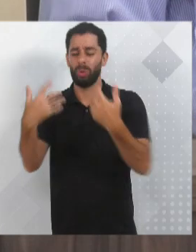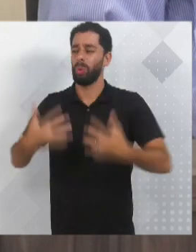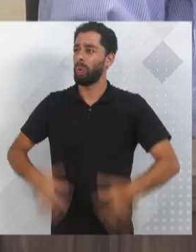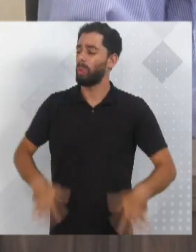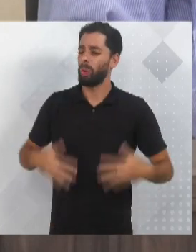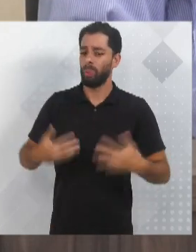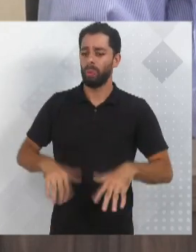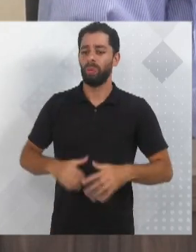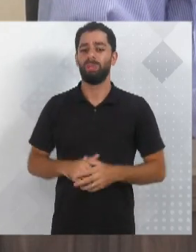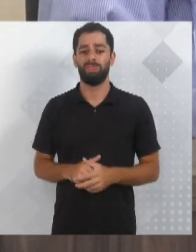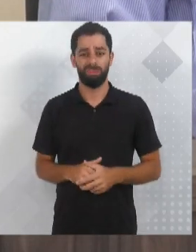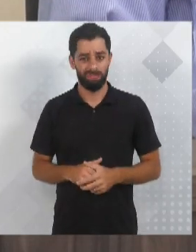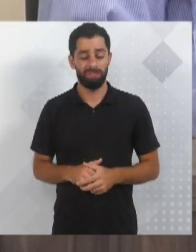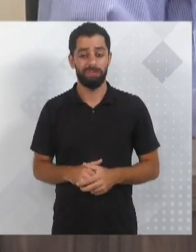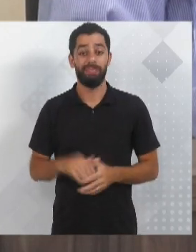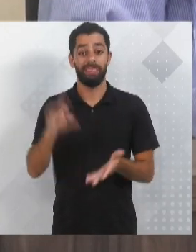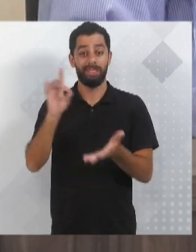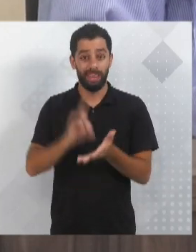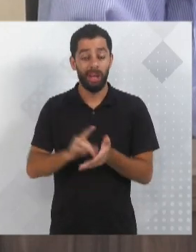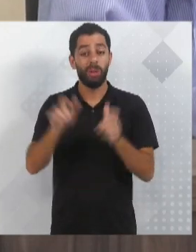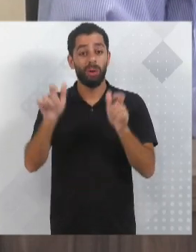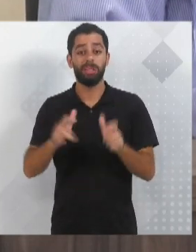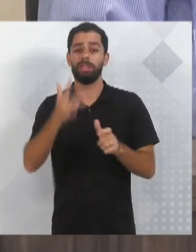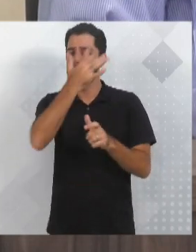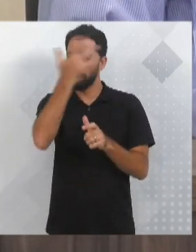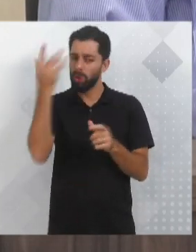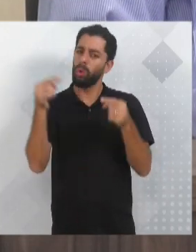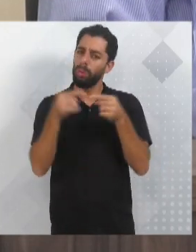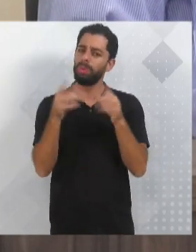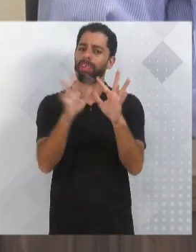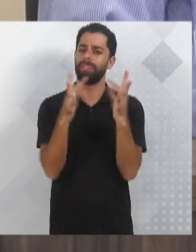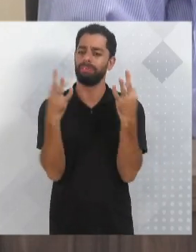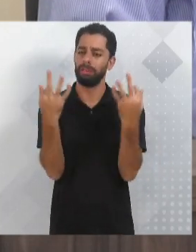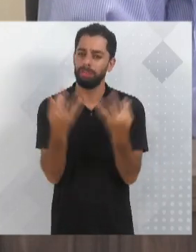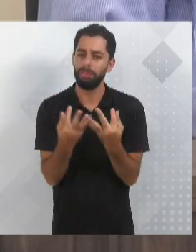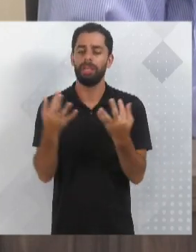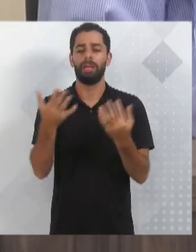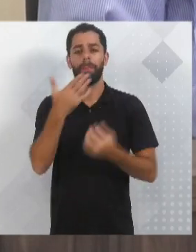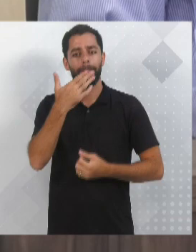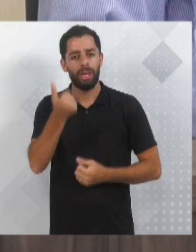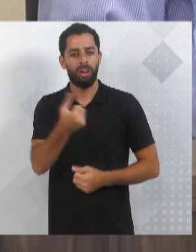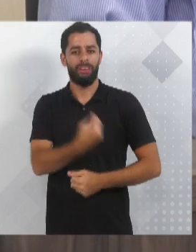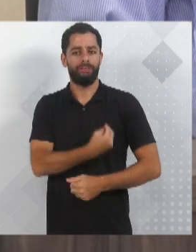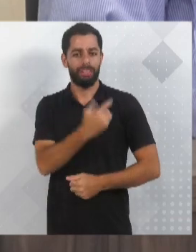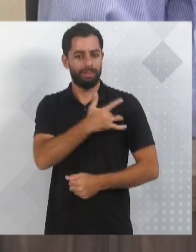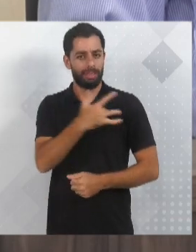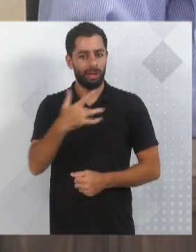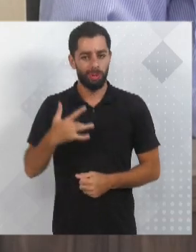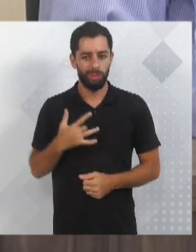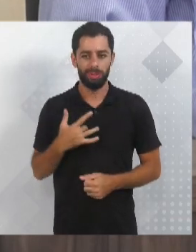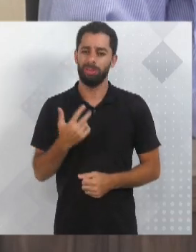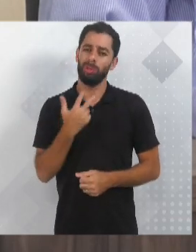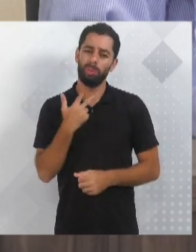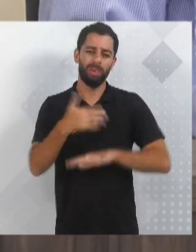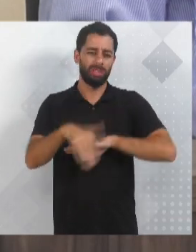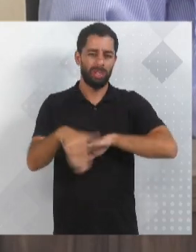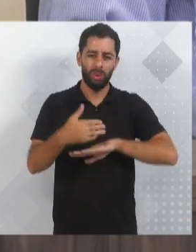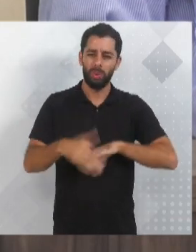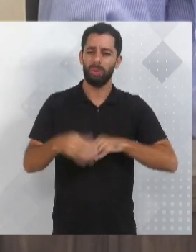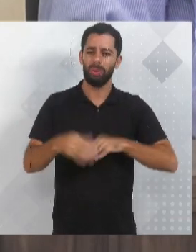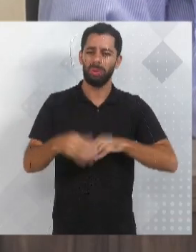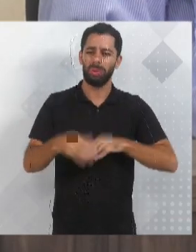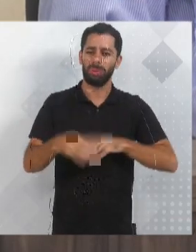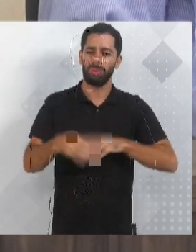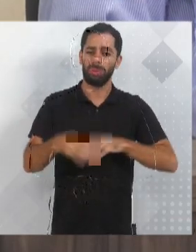lugar das pessoas é no seio familiar, é numa qualidade de vida e não numa condição de rua.